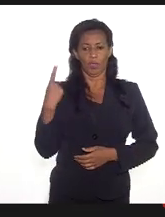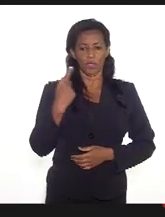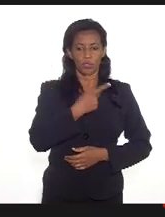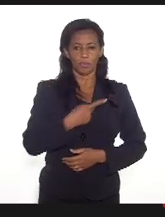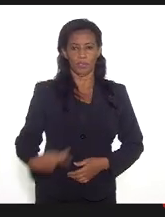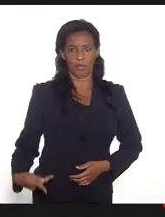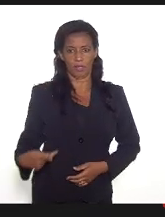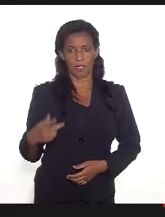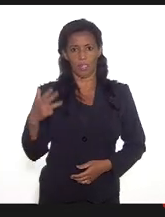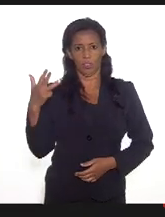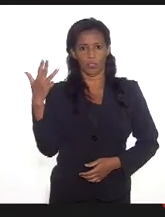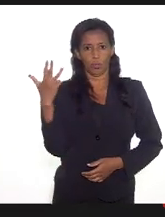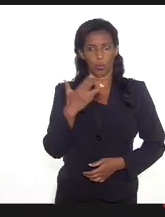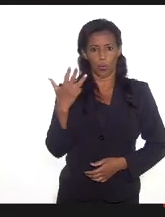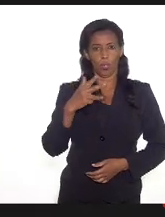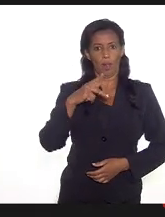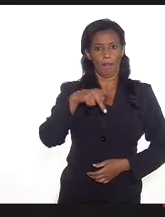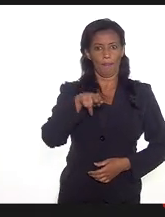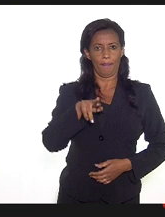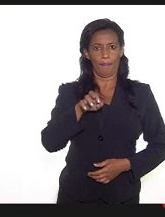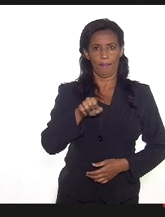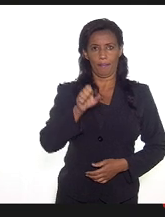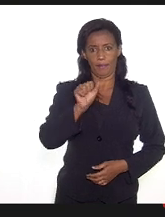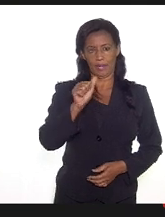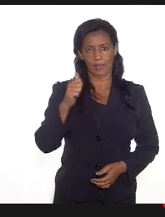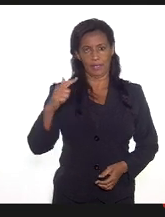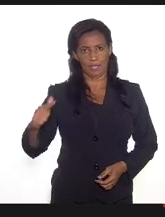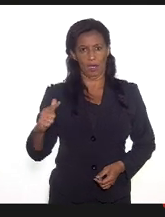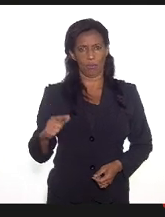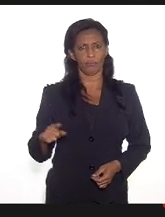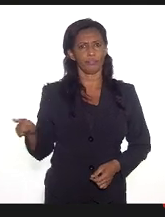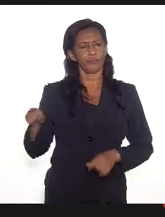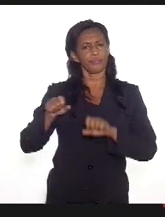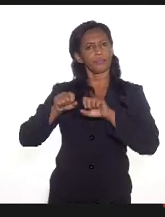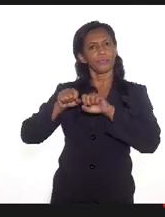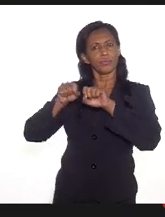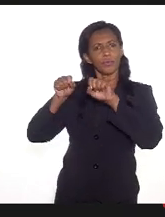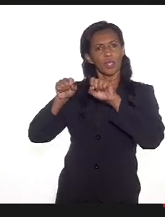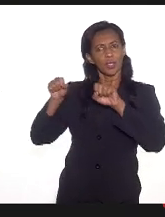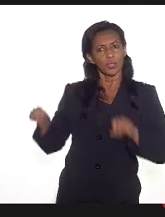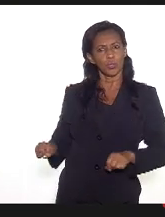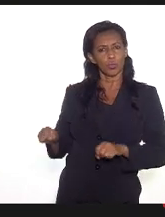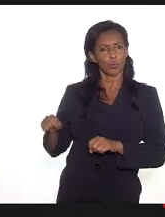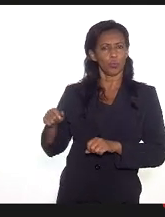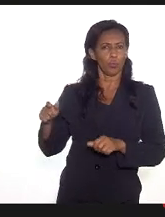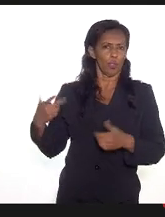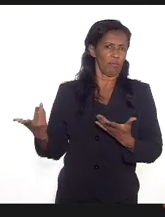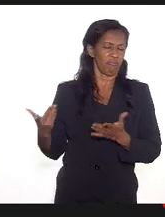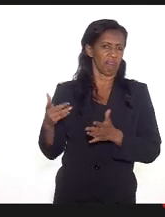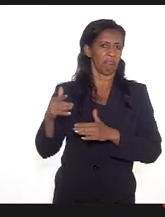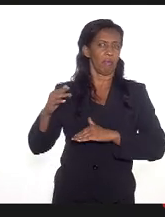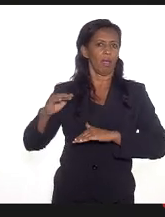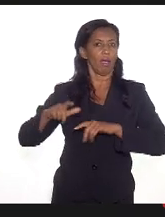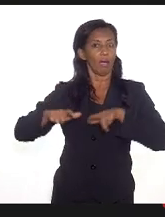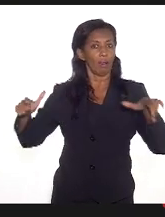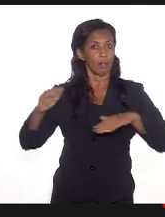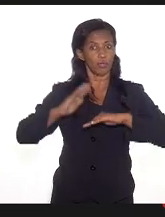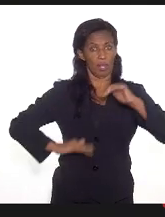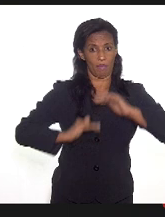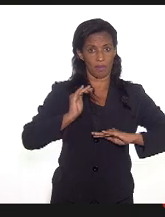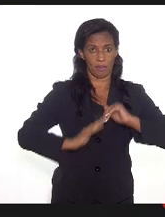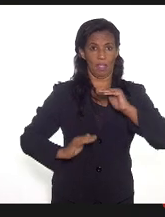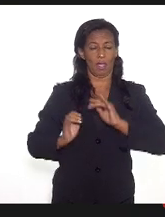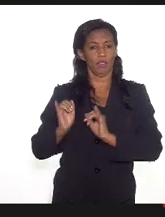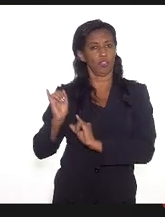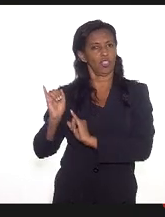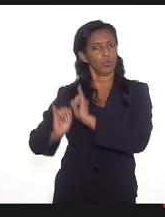a questão do pré-sal. Essa estrutura foi criada ao longo do tempo, nós tivemos grande capacidade industrial.